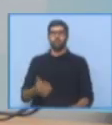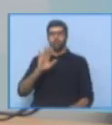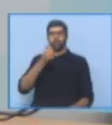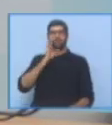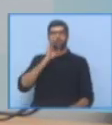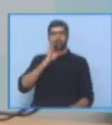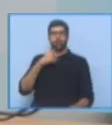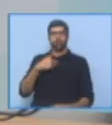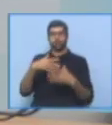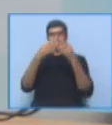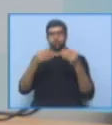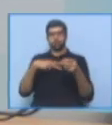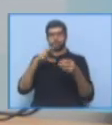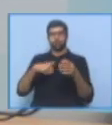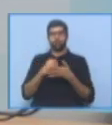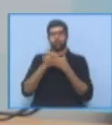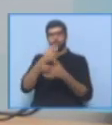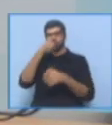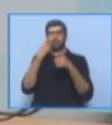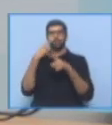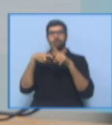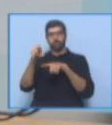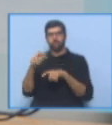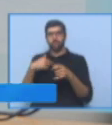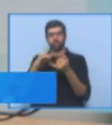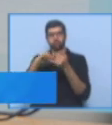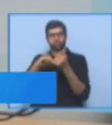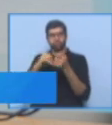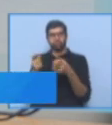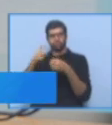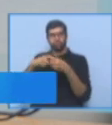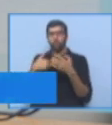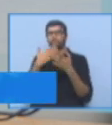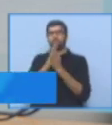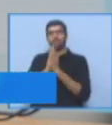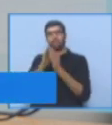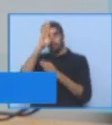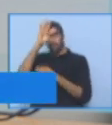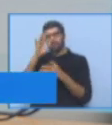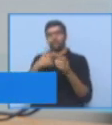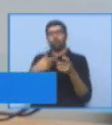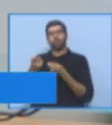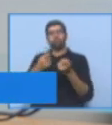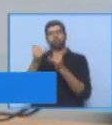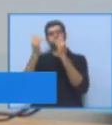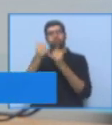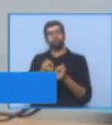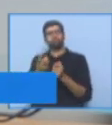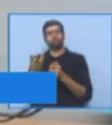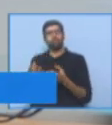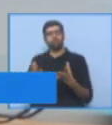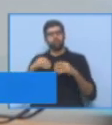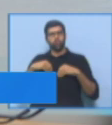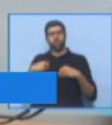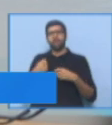Olá, boa tarde. A Plataforma Portuguesa de Apoio aos Refugiados associou-se ao apelo do Papa e de várias organizações internacionais para o